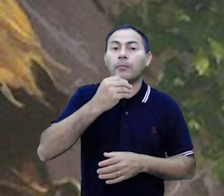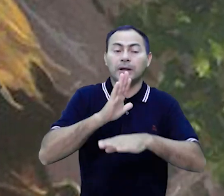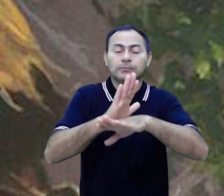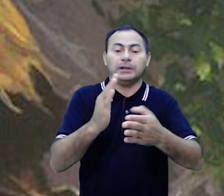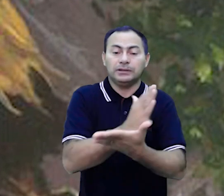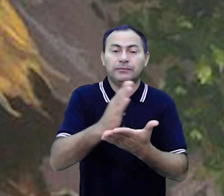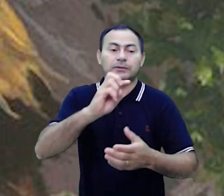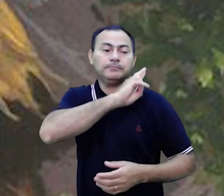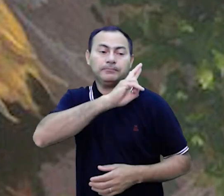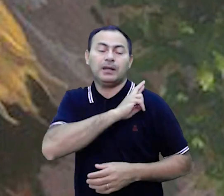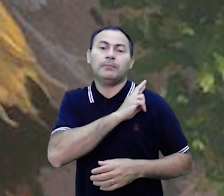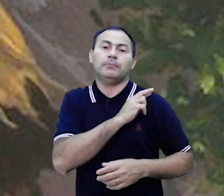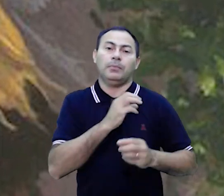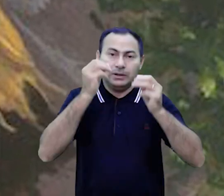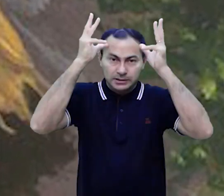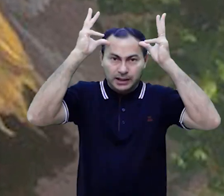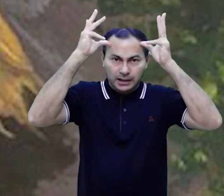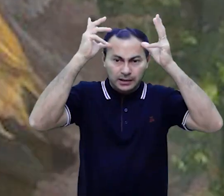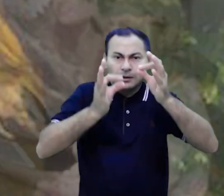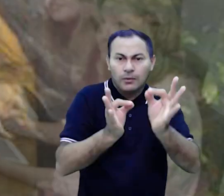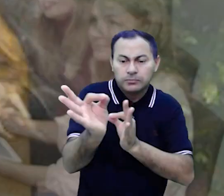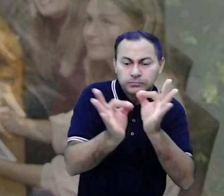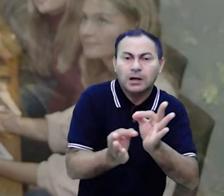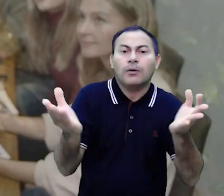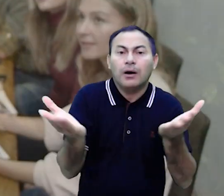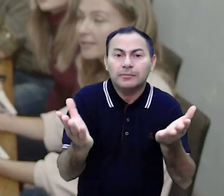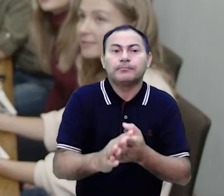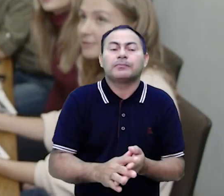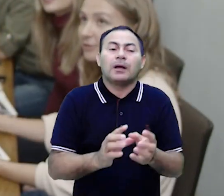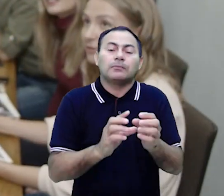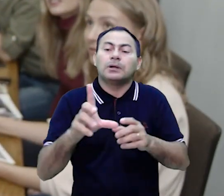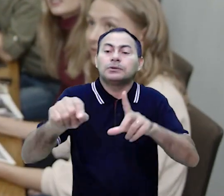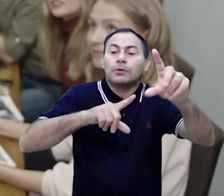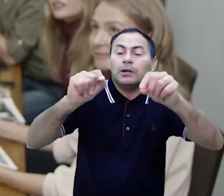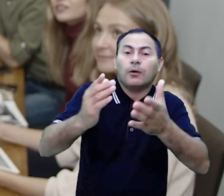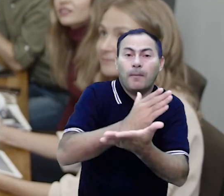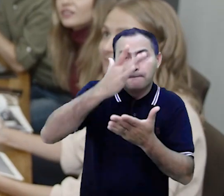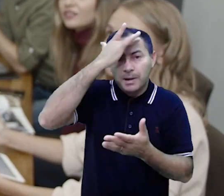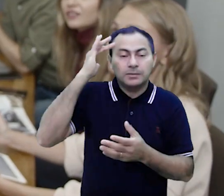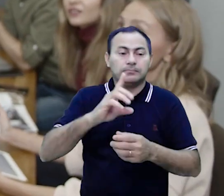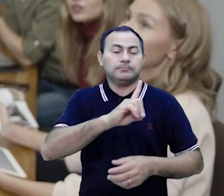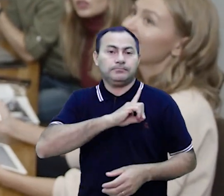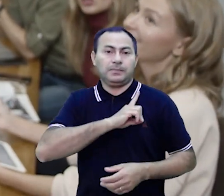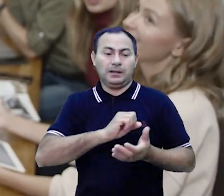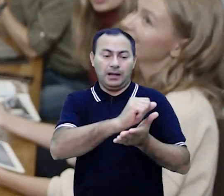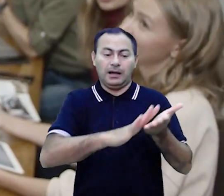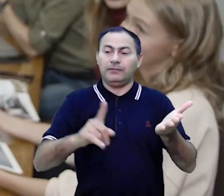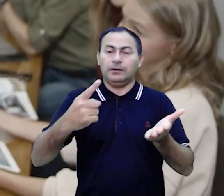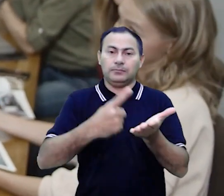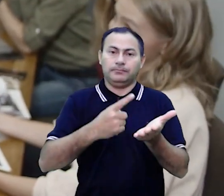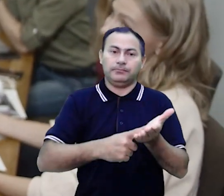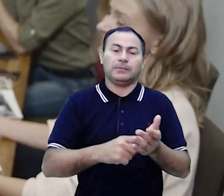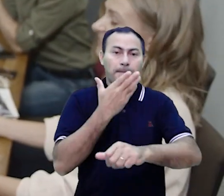você. Divida a carga, Moisés. Vamos dar uma organizada por aqui. Vamos nomear algumas pessoas e delegar